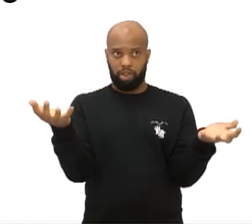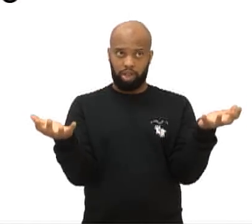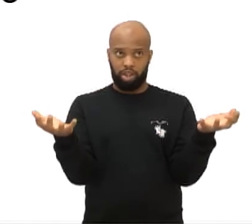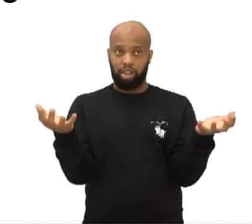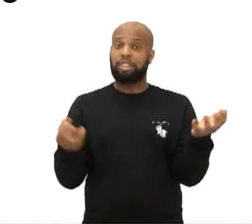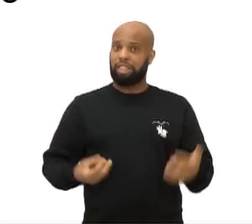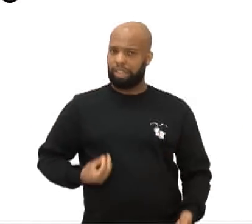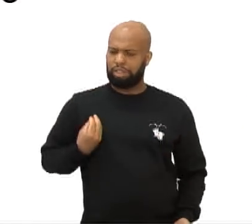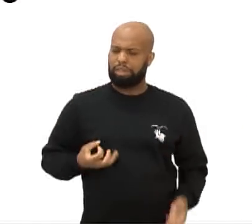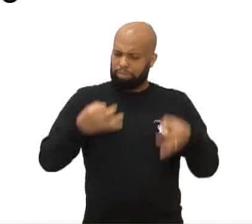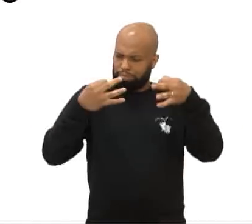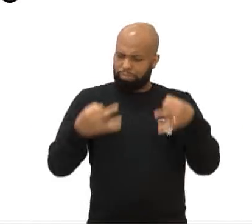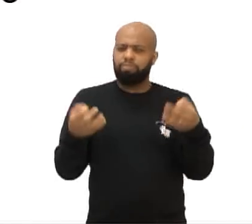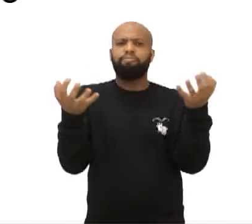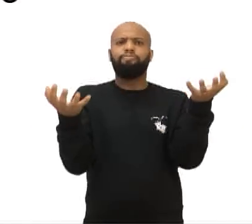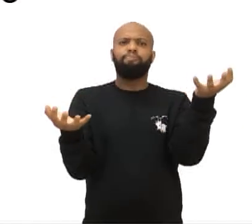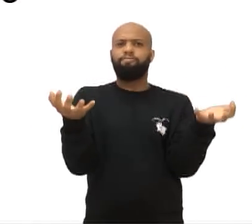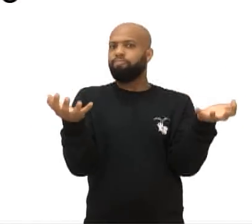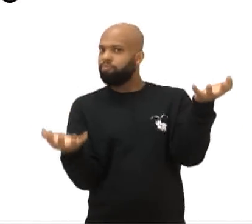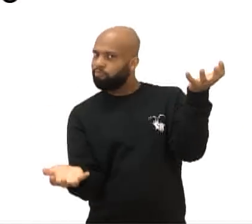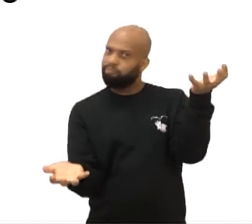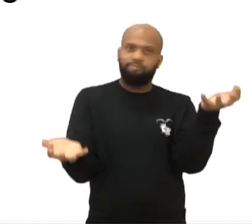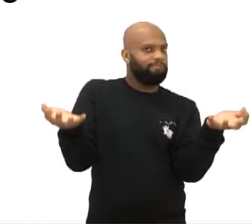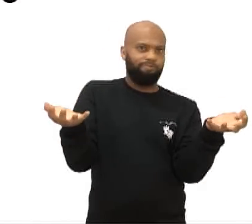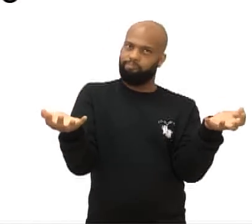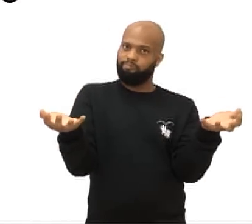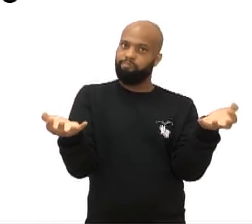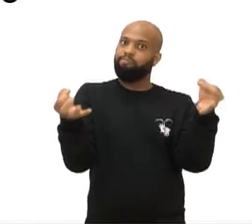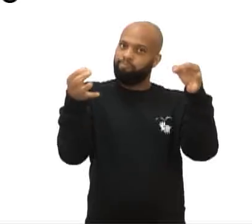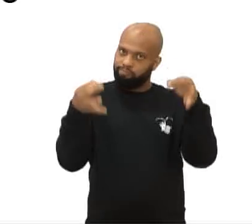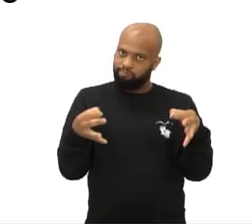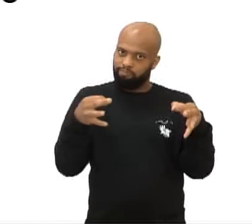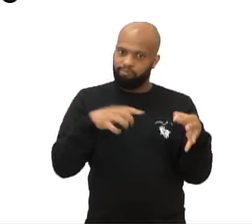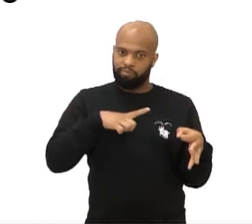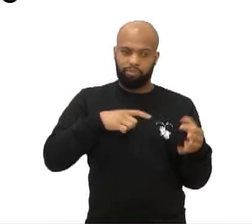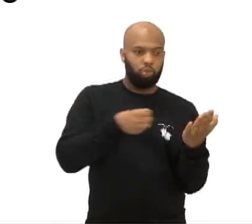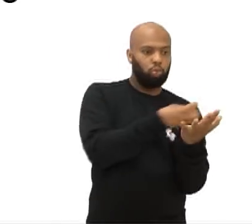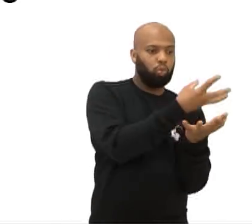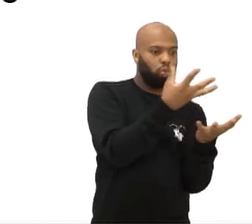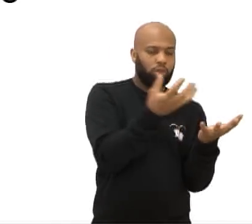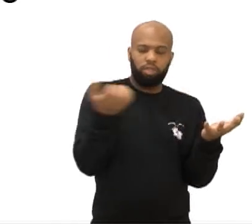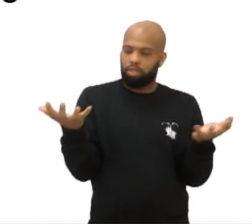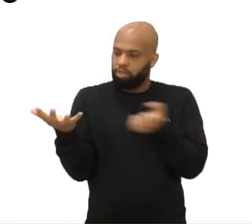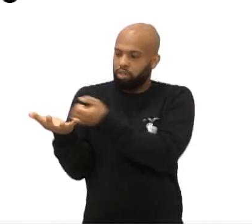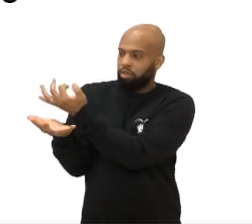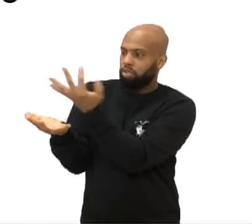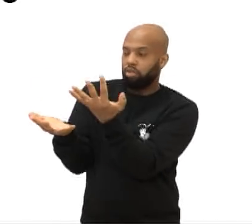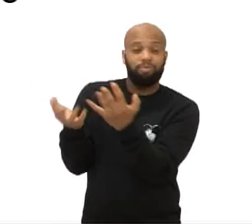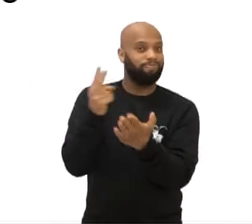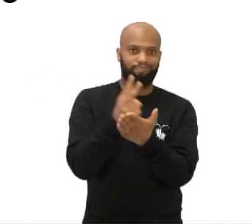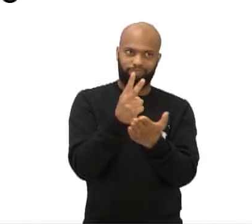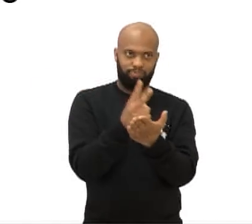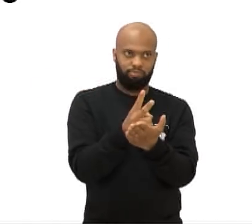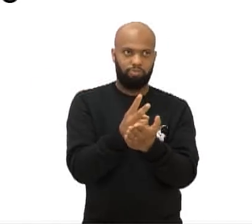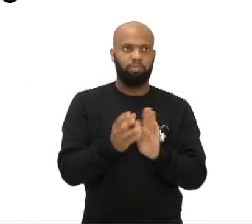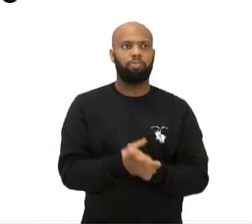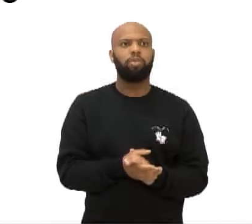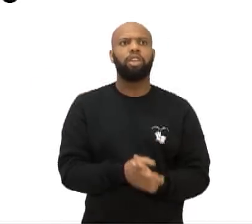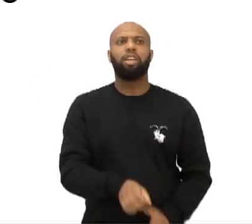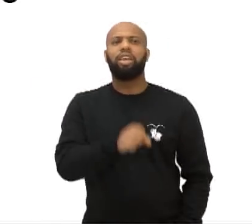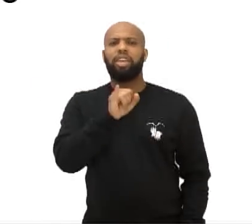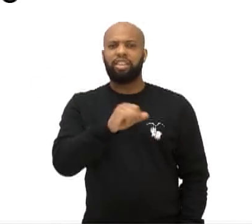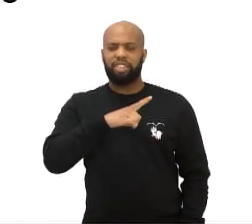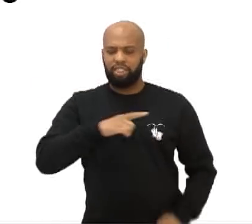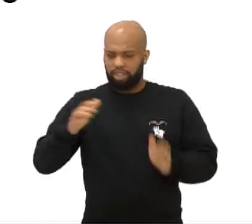balança abaixo está em equilíbrio, ou seja, ela tem a mesma quantidade nos 2 pratos. Se